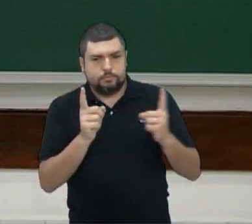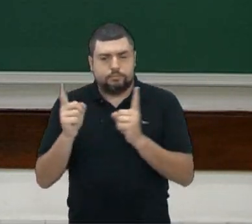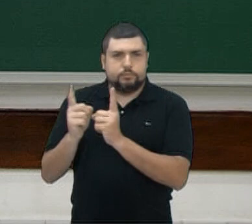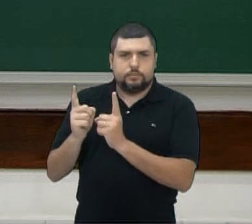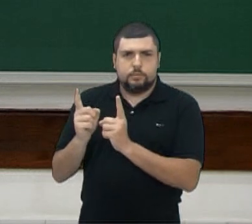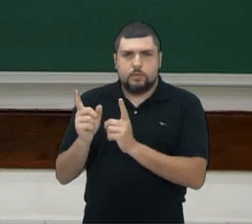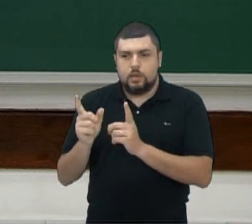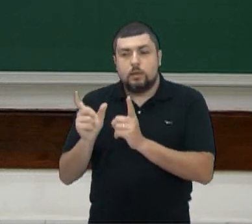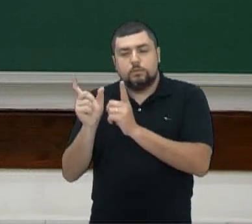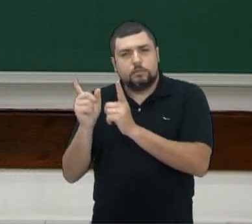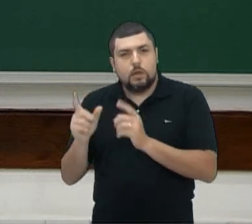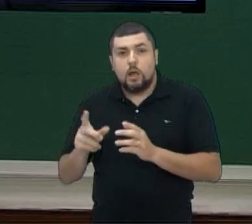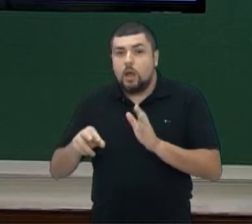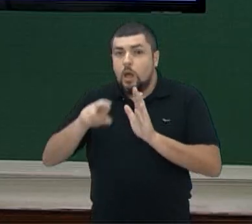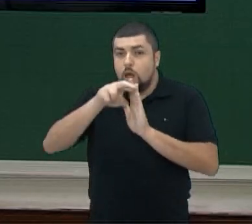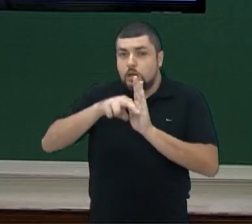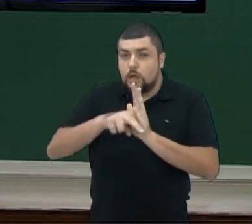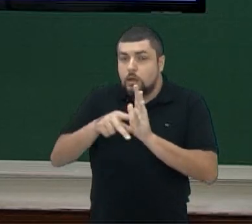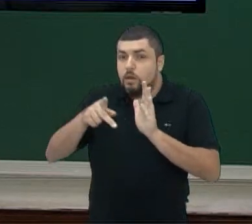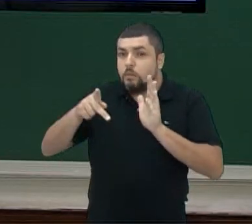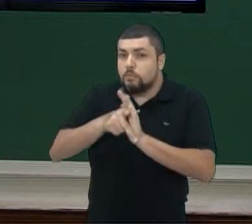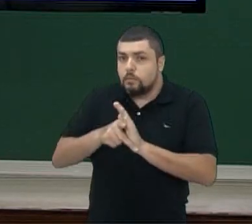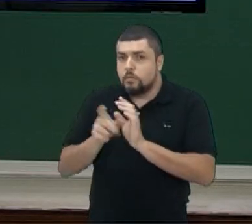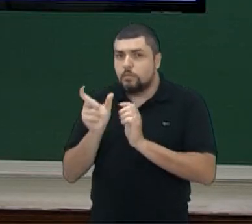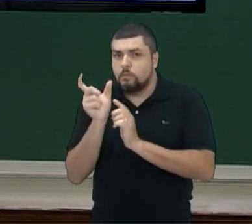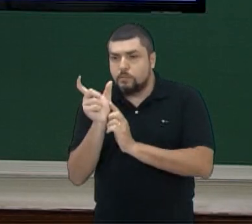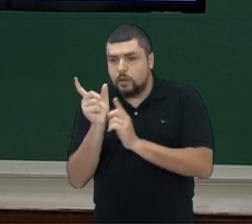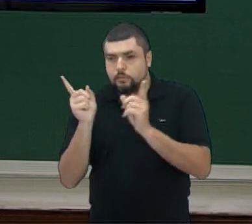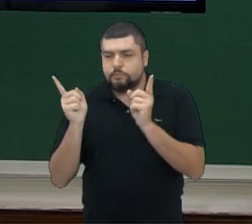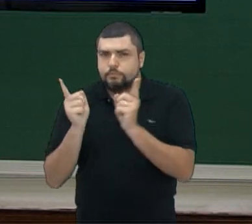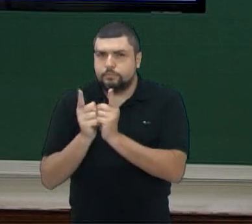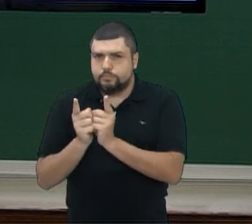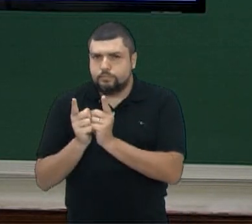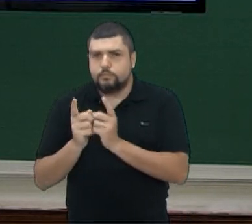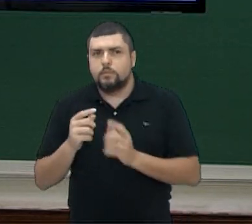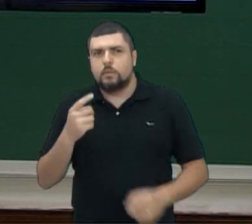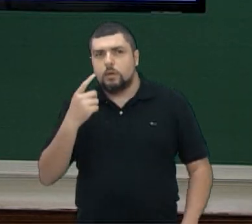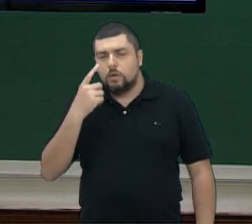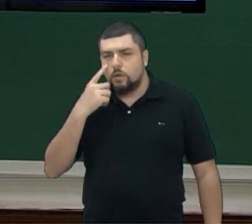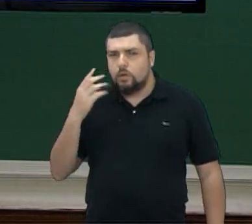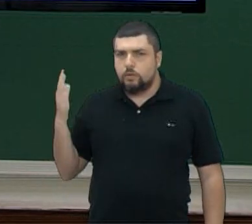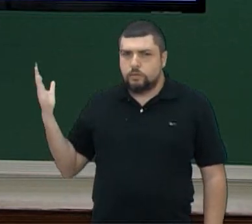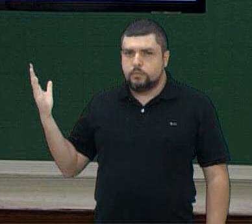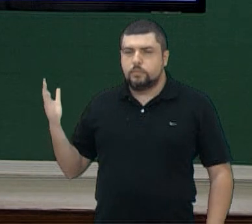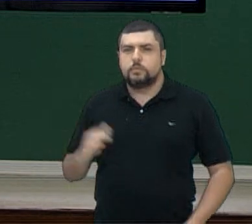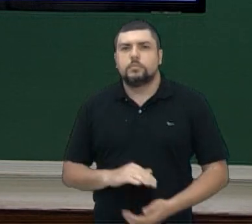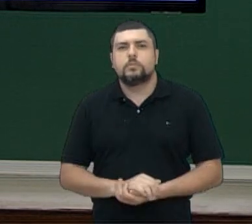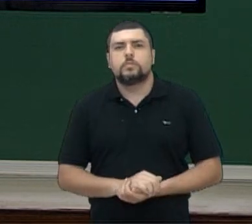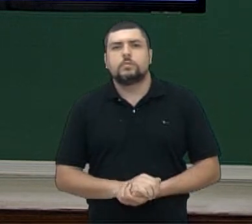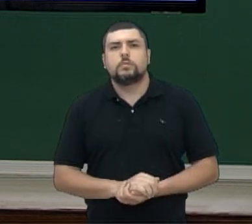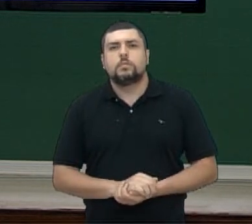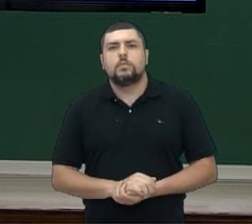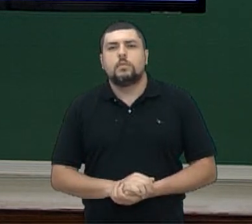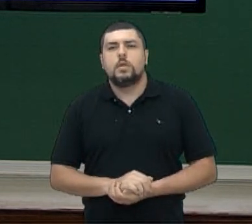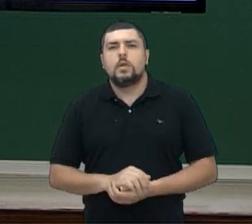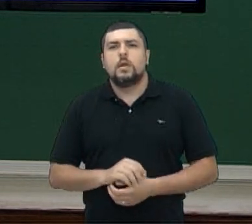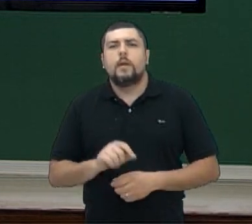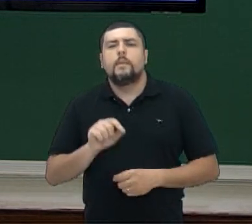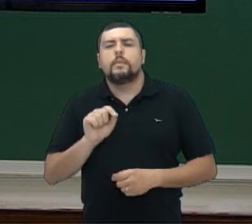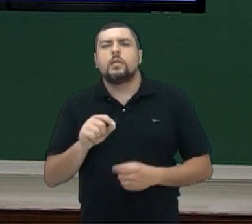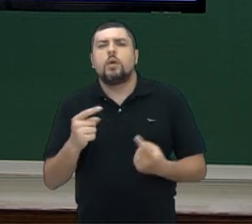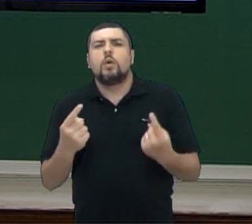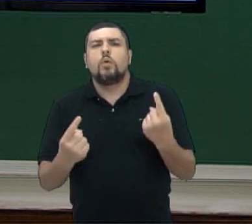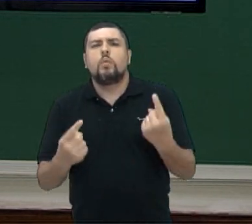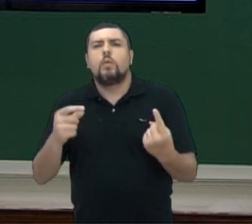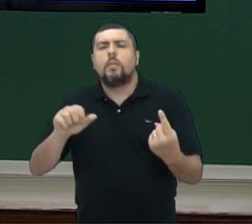por exemplo, who is cuter, Oddie or Garfield in your opinion? Quem é mais bonitinho,